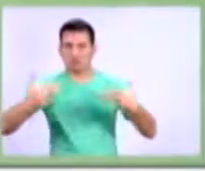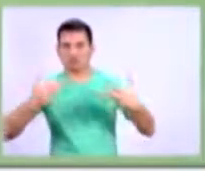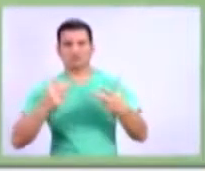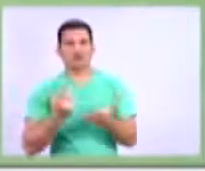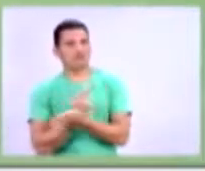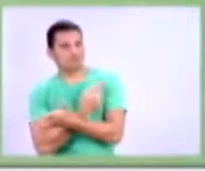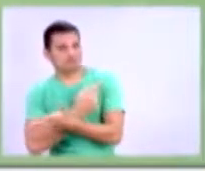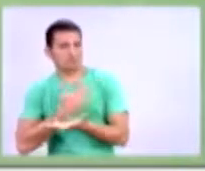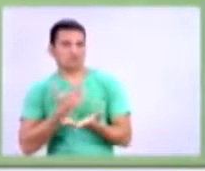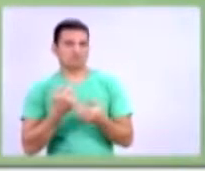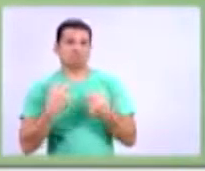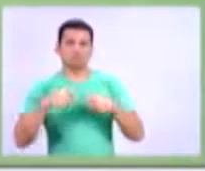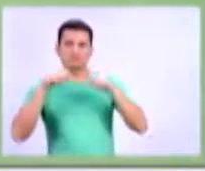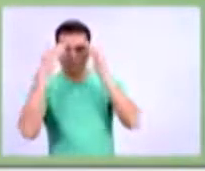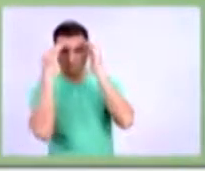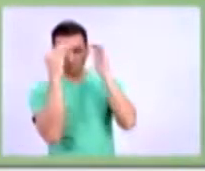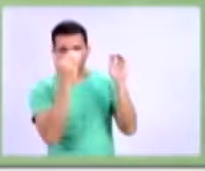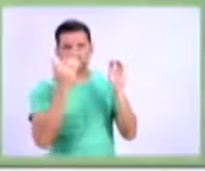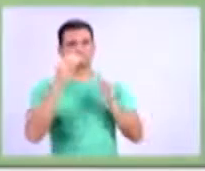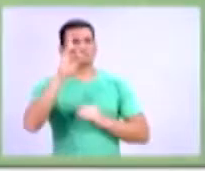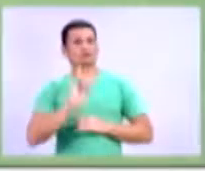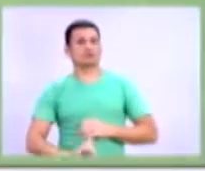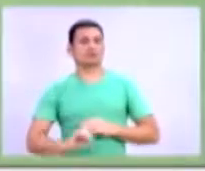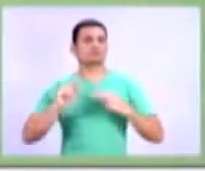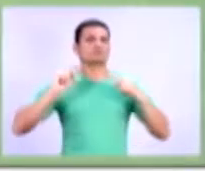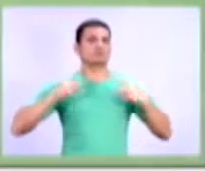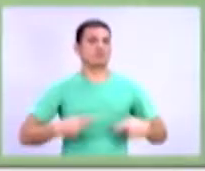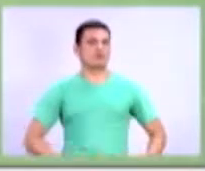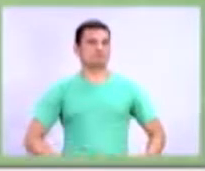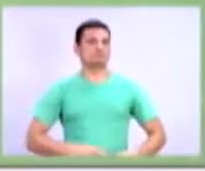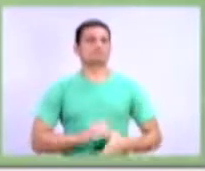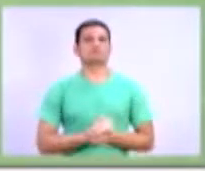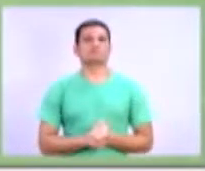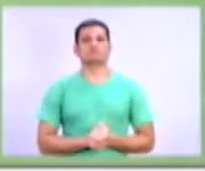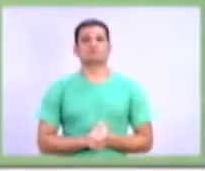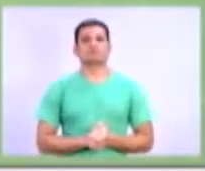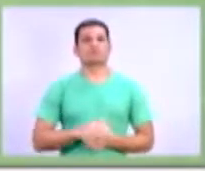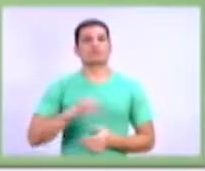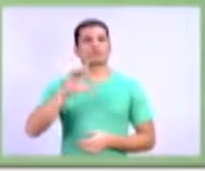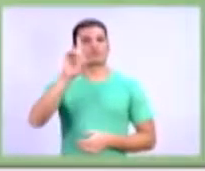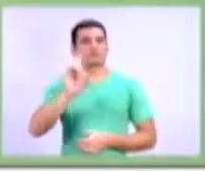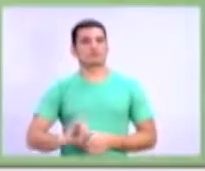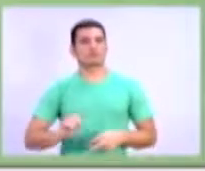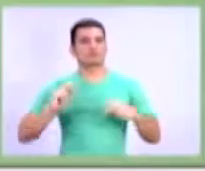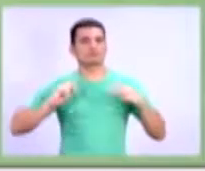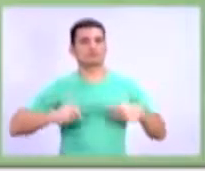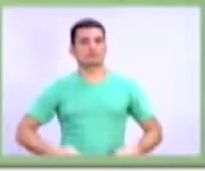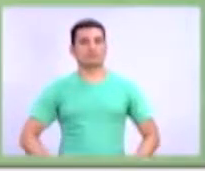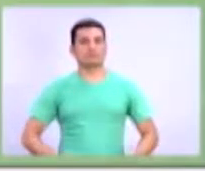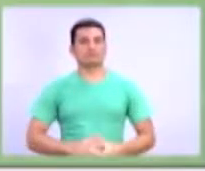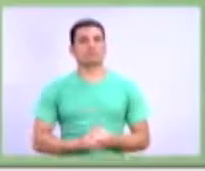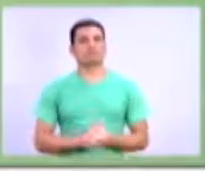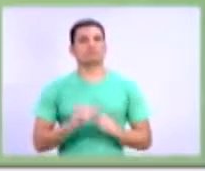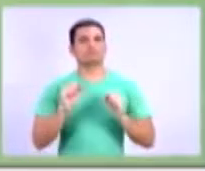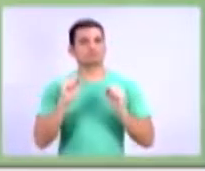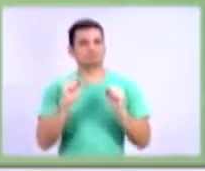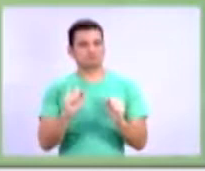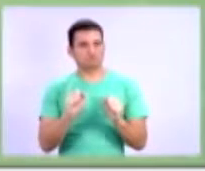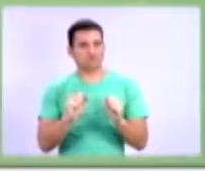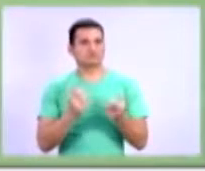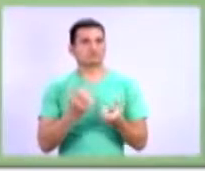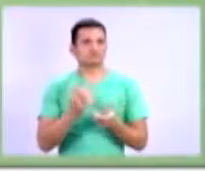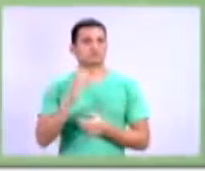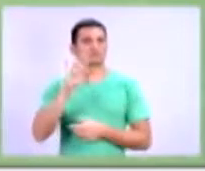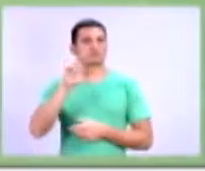direitos, né, dos seres humanos. Os direitos humanos podem se tornar um grande critério para a